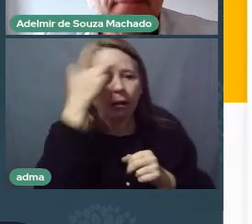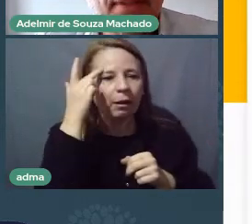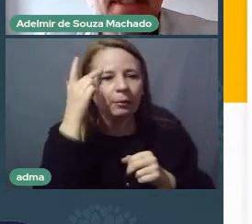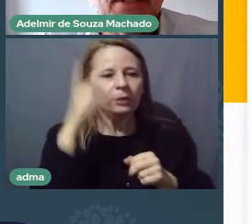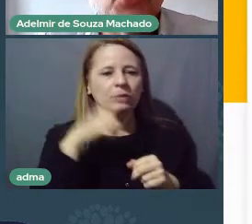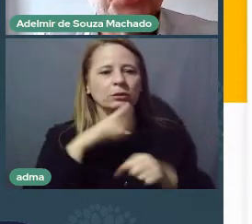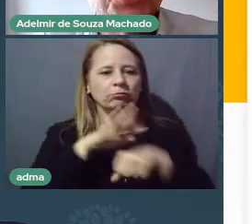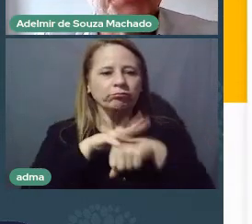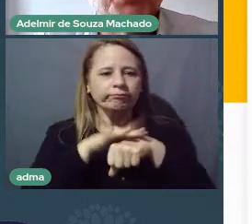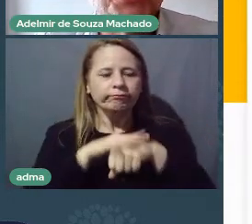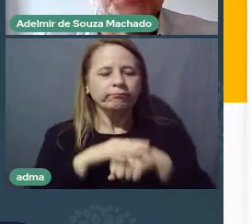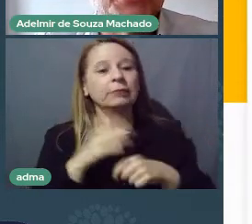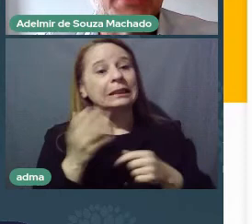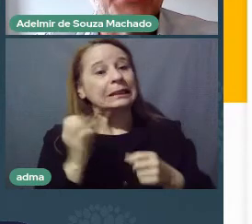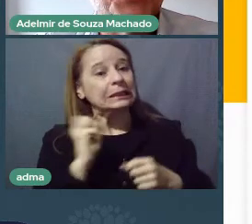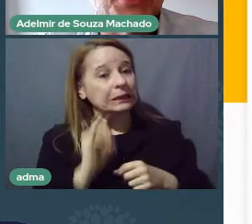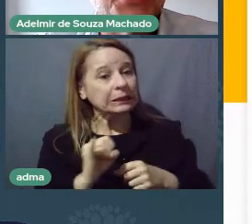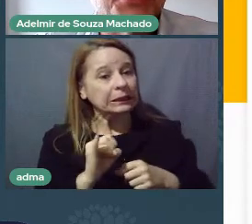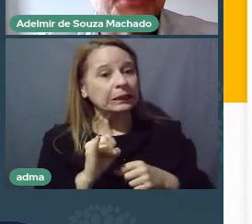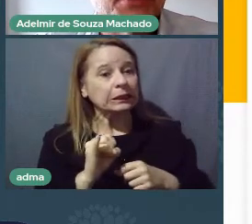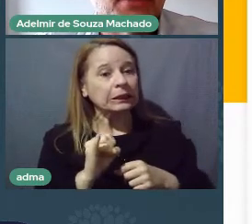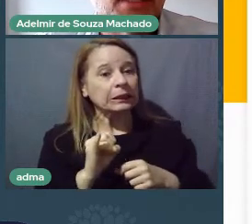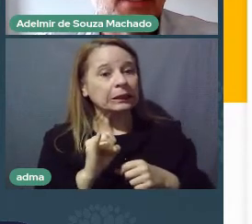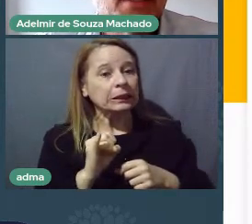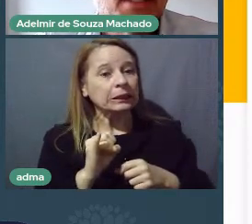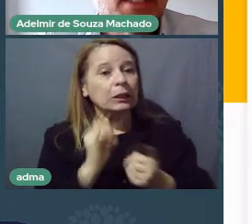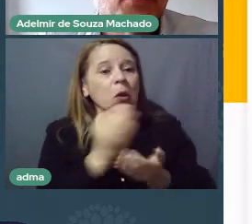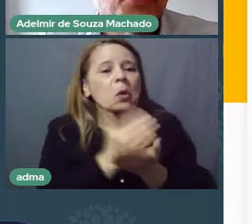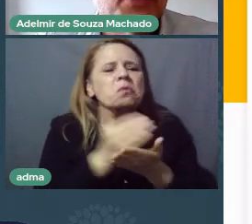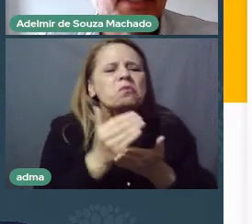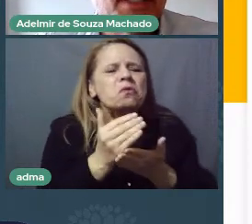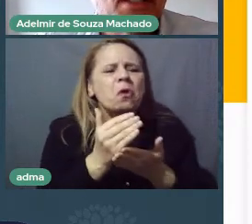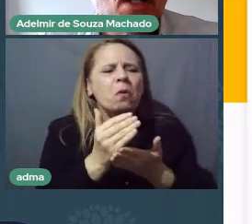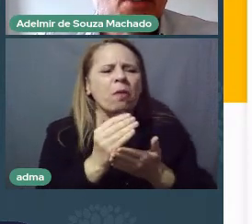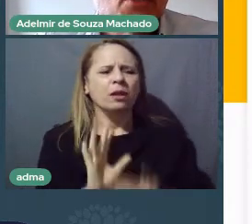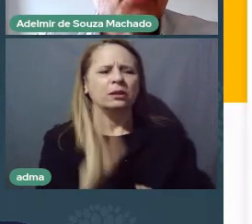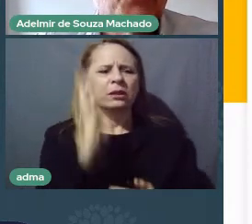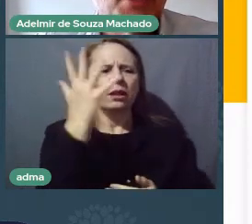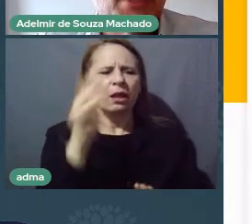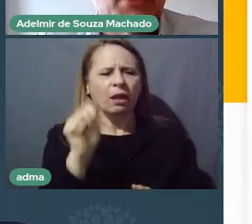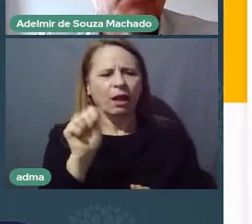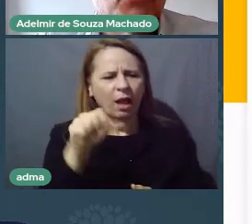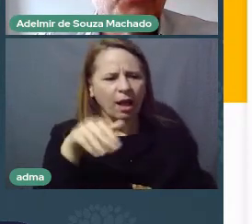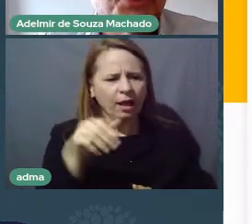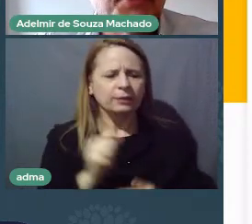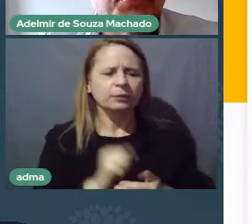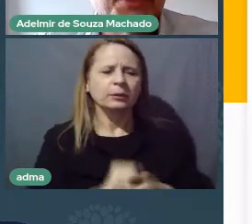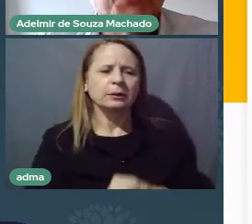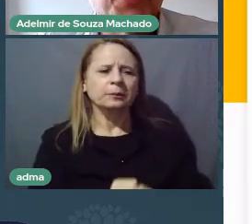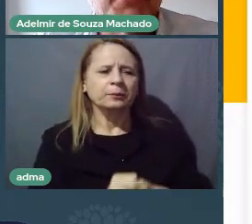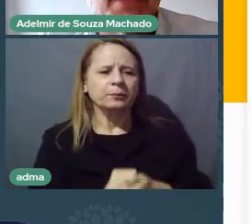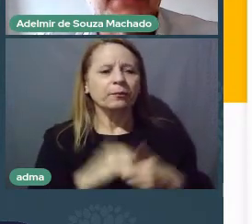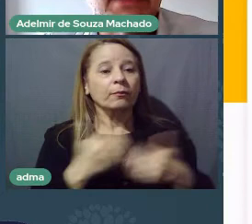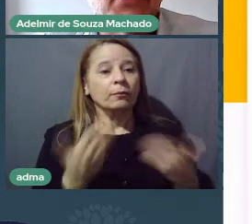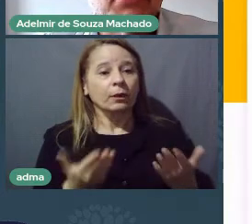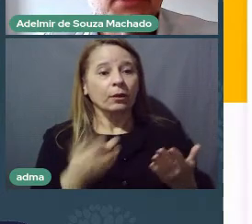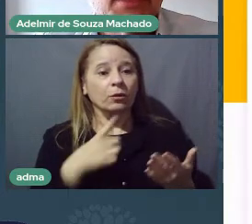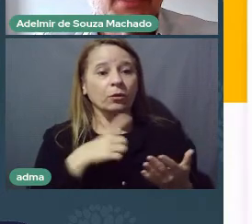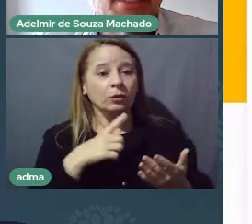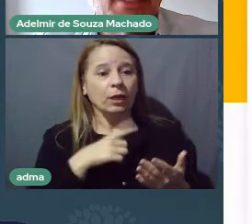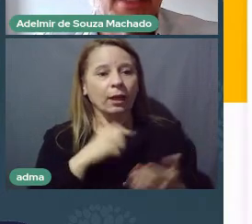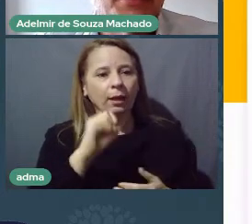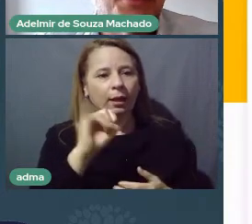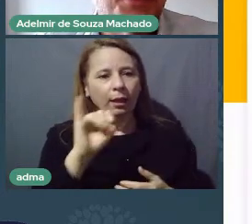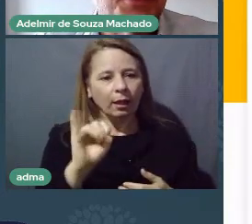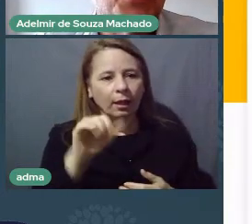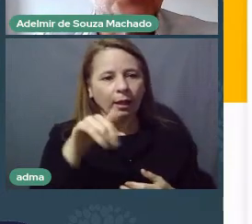e que, a depender do tipo de desencadeante, eu vou ter um tipo de inflamação